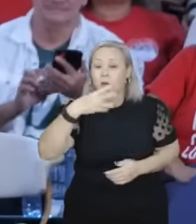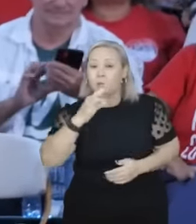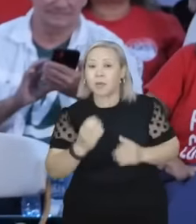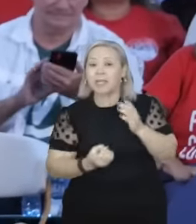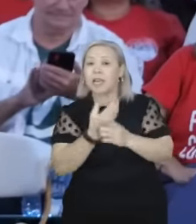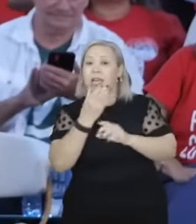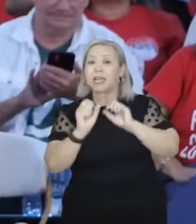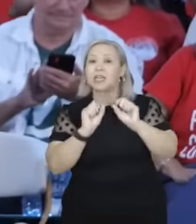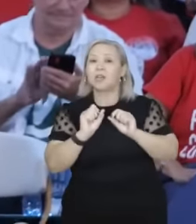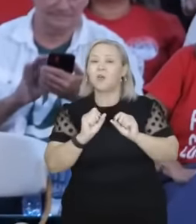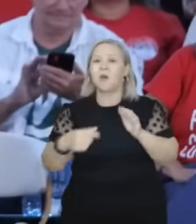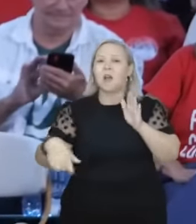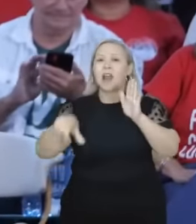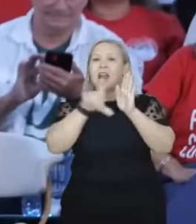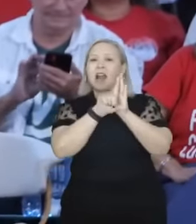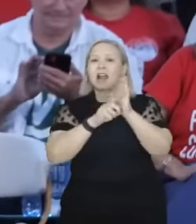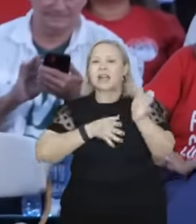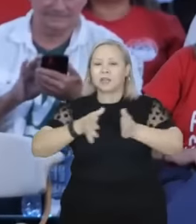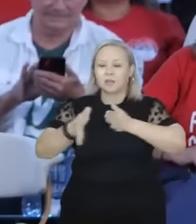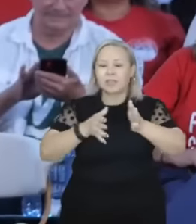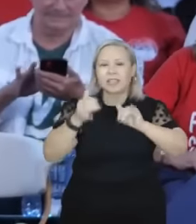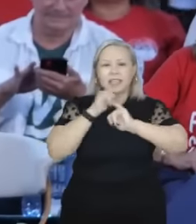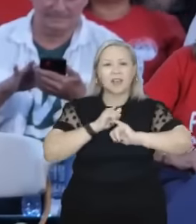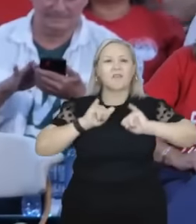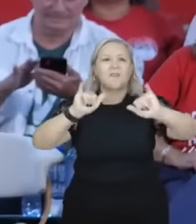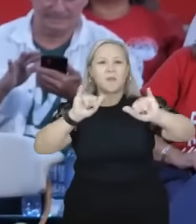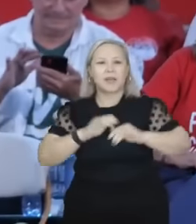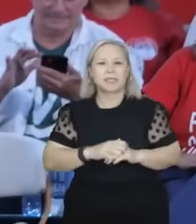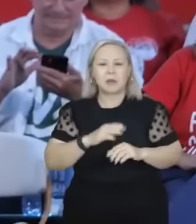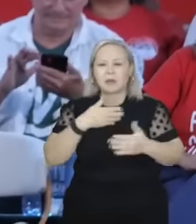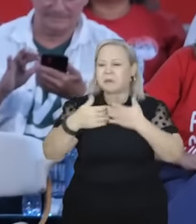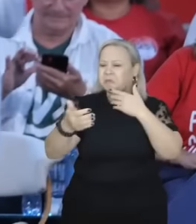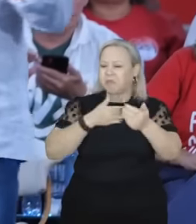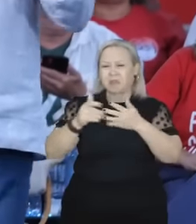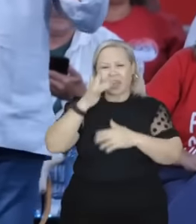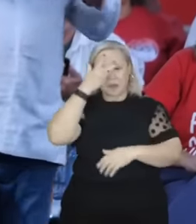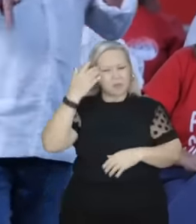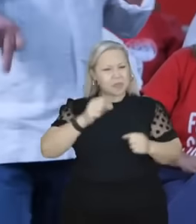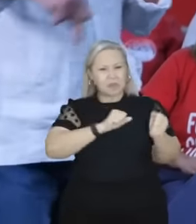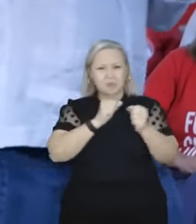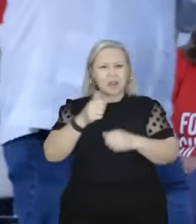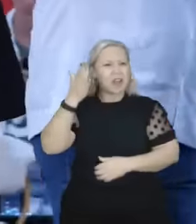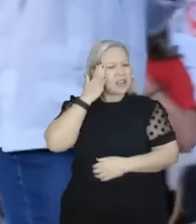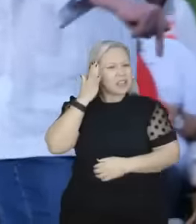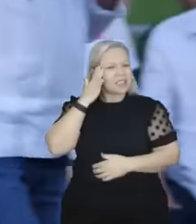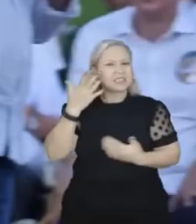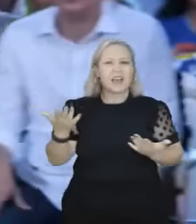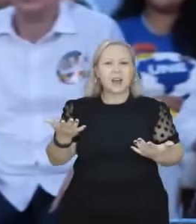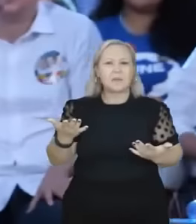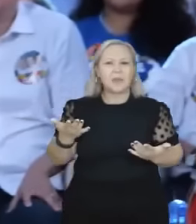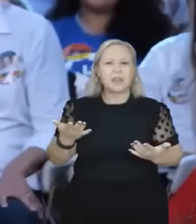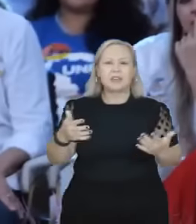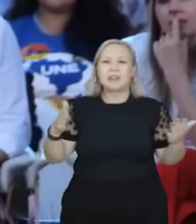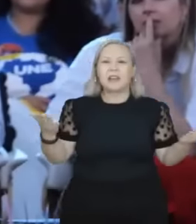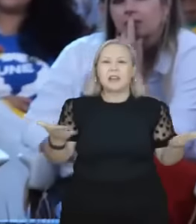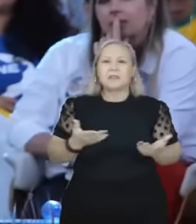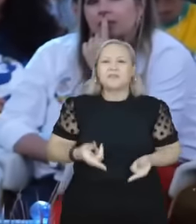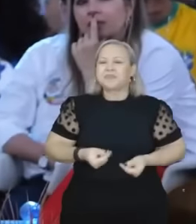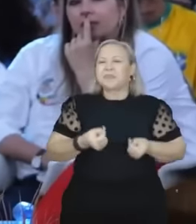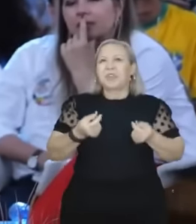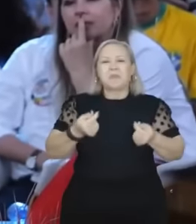acesso à informação, que qualquer pessoa poderia saber a cor e o preço do papel higiênico que a gente